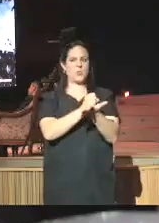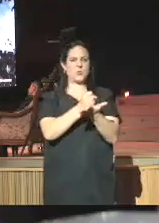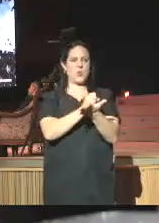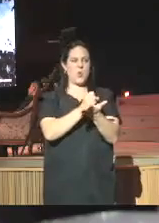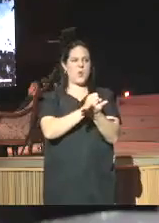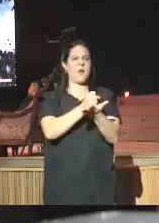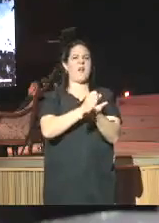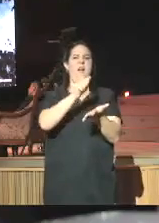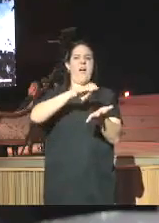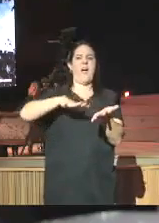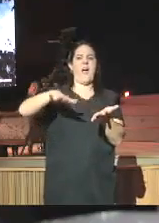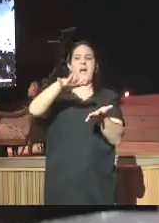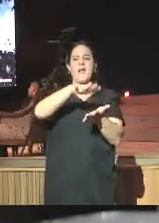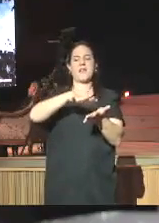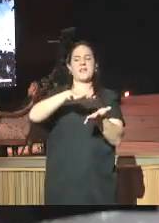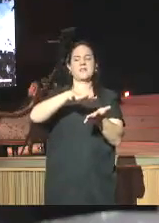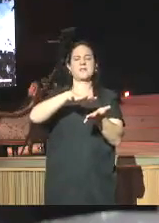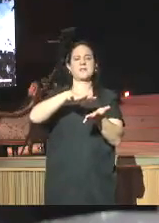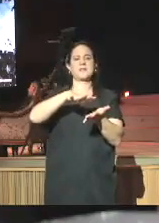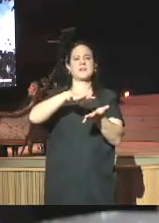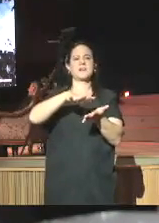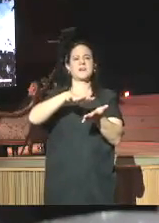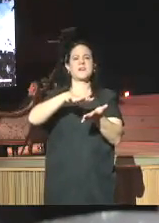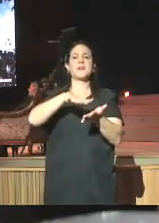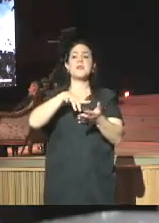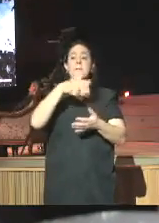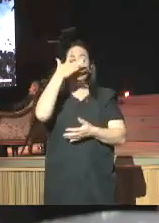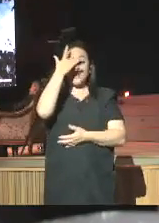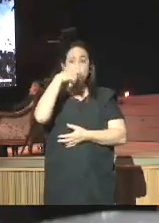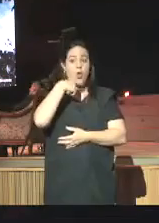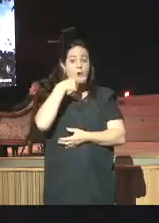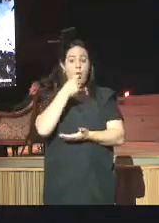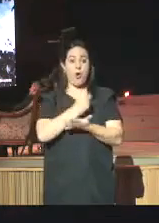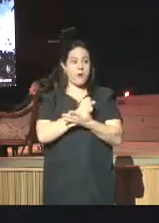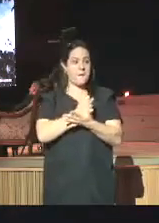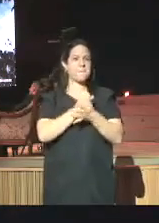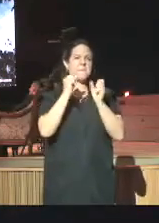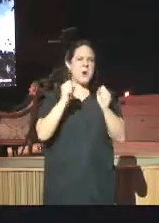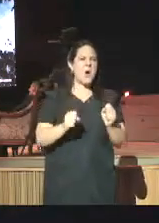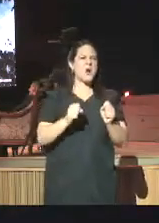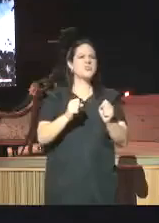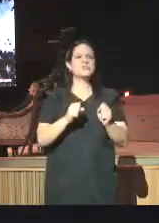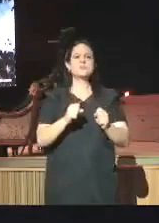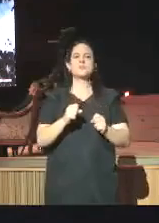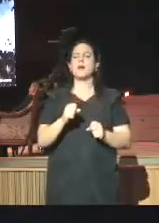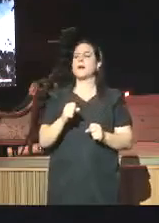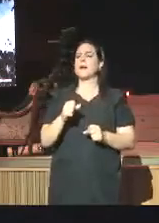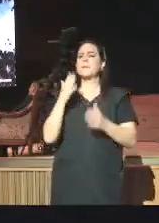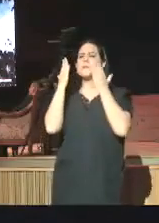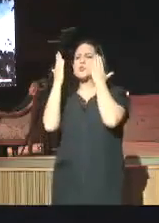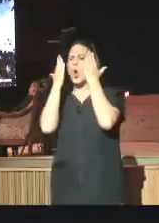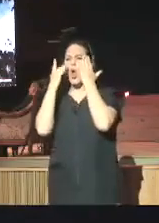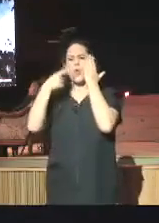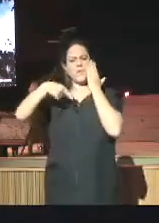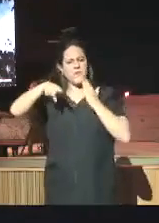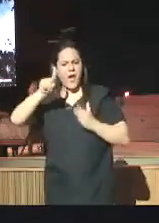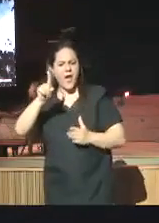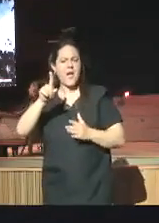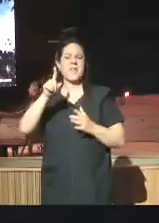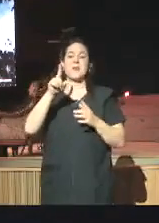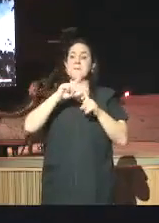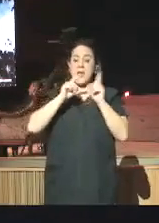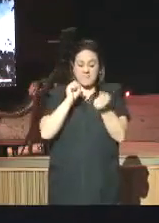específicas que ele não consegue lar e o cara pode fazer todo tratamento psicológico que for que ele tá